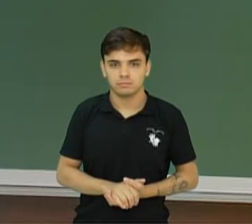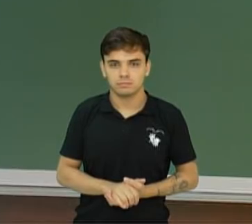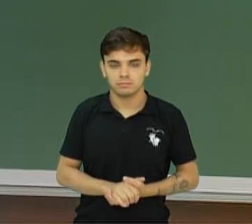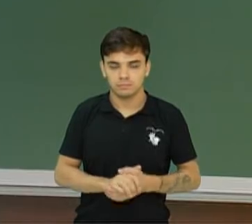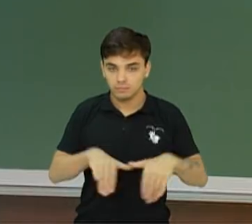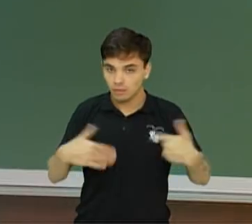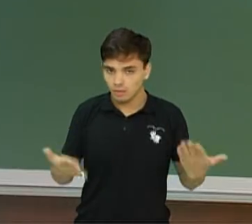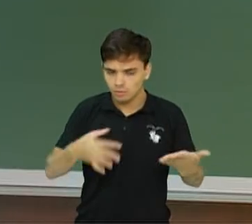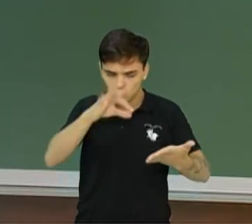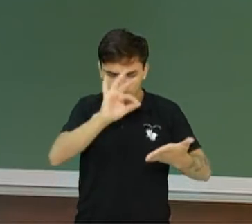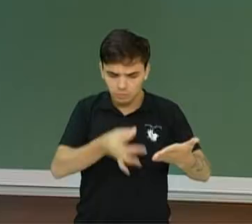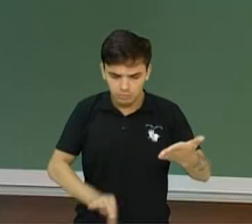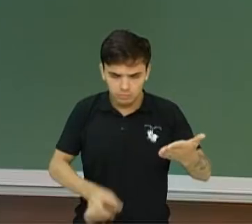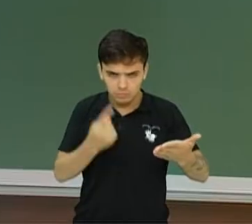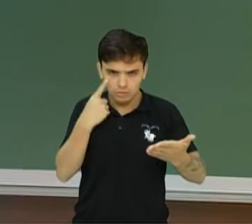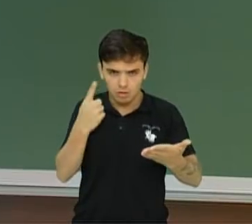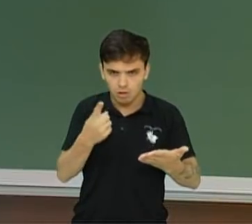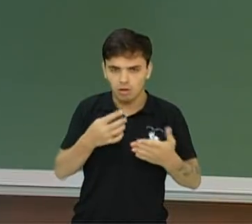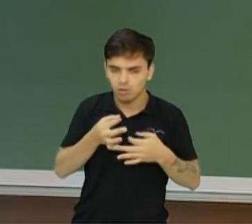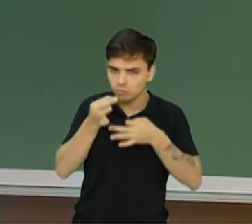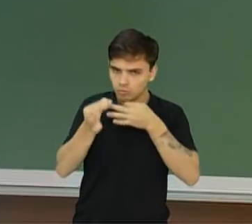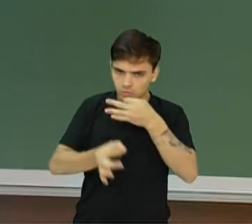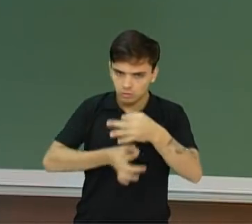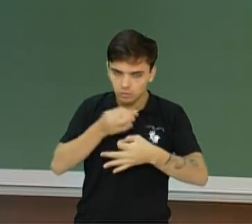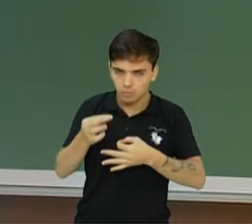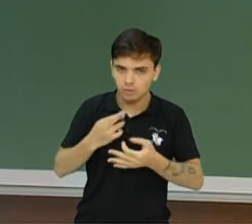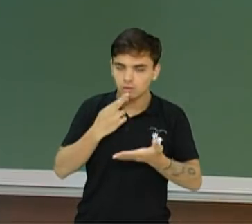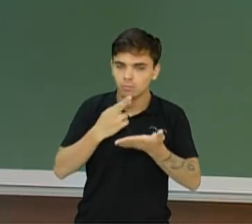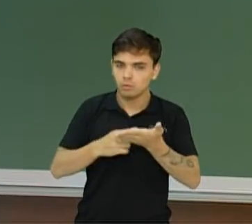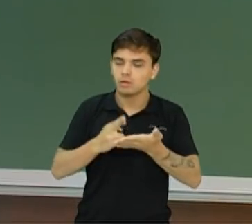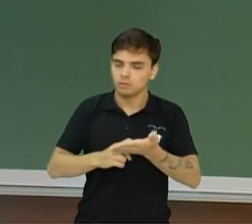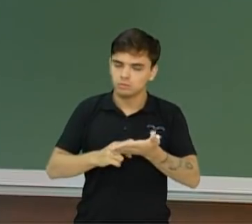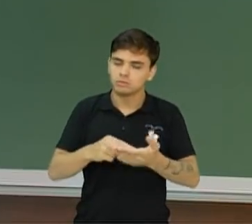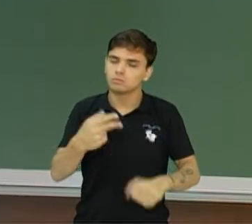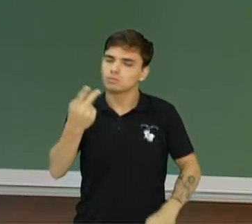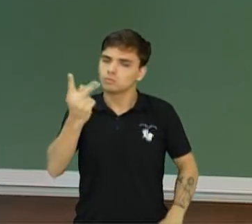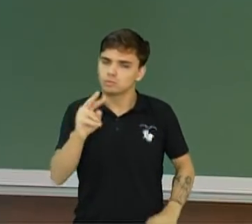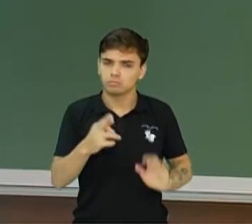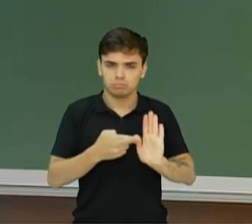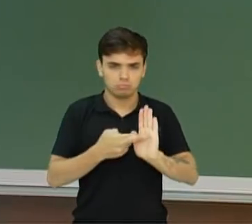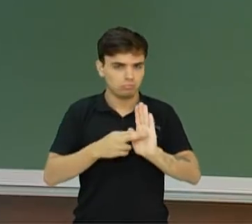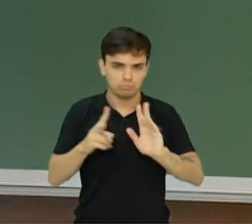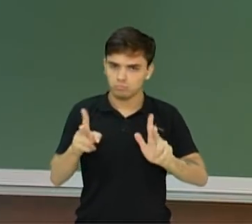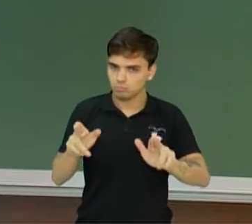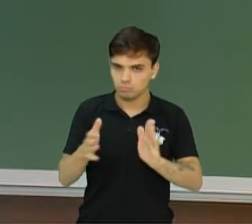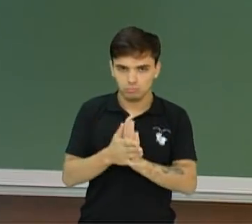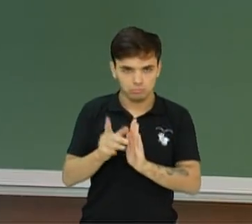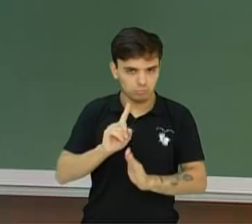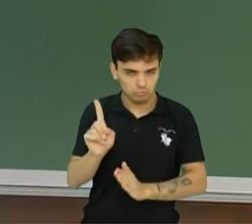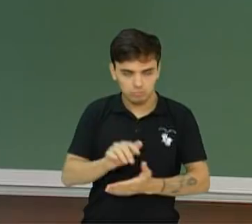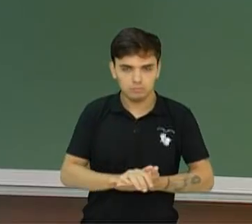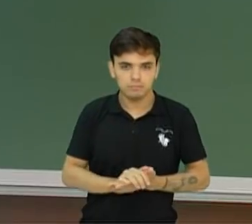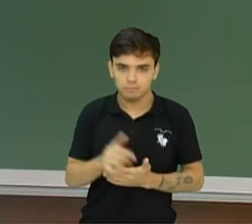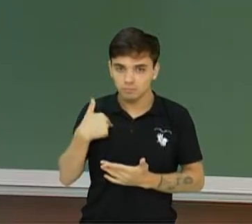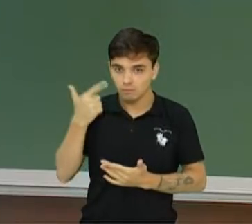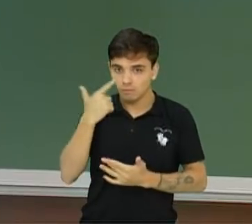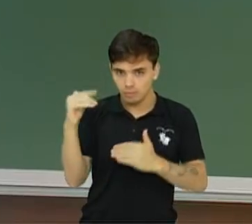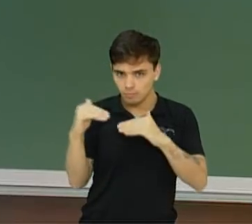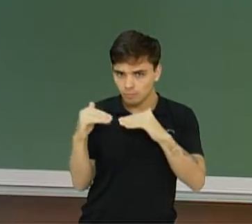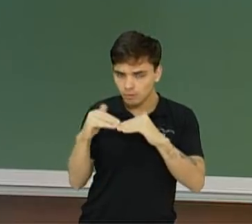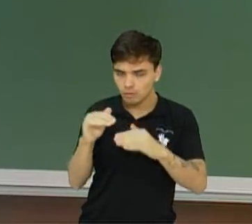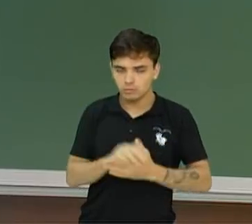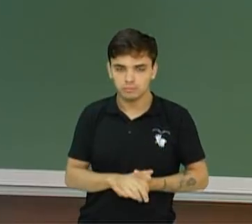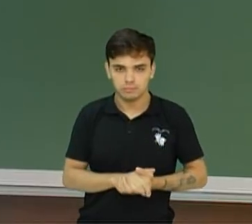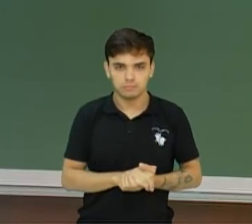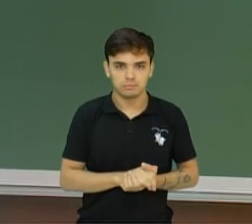Então vamos conferir? Eu vou dar sugestões de respostas. Claro que a sua resposta não vai ser igual à minha, tá? Então vamos ver se ficou parecida.